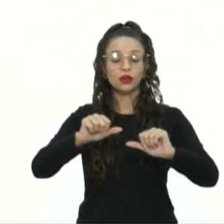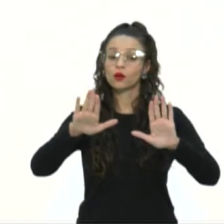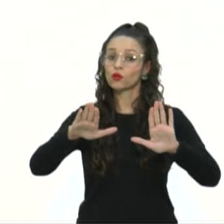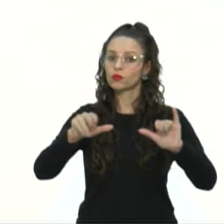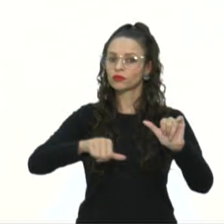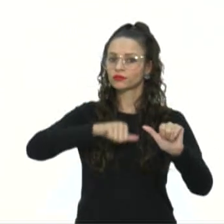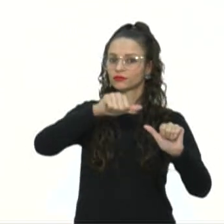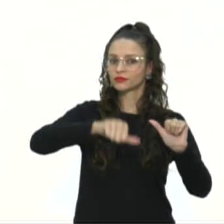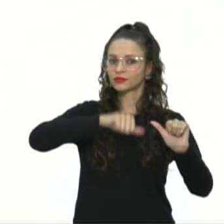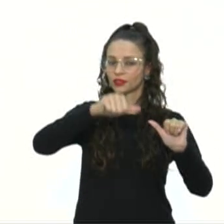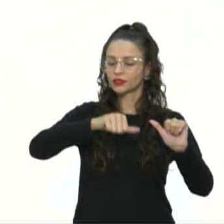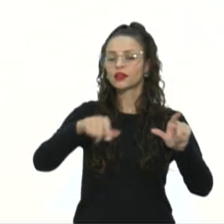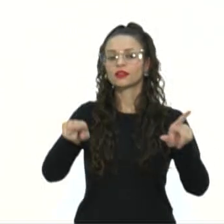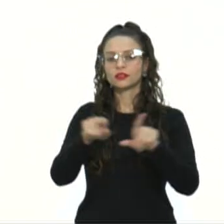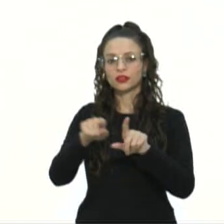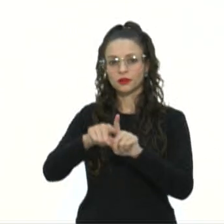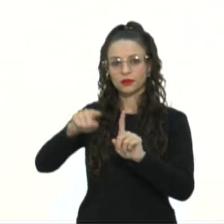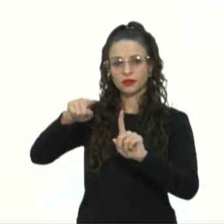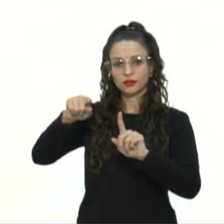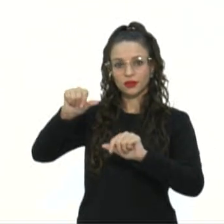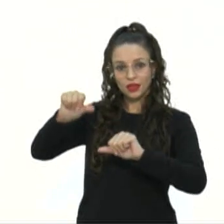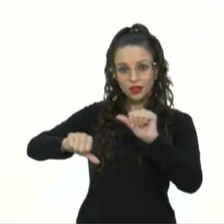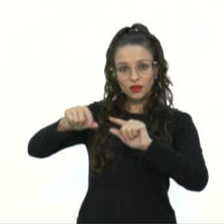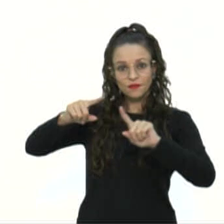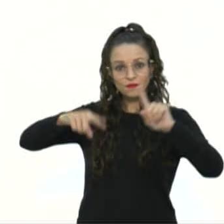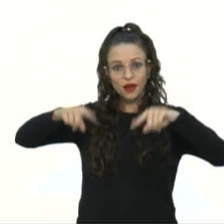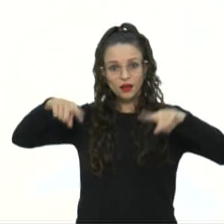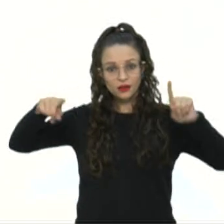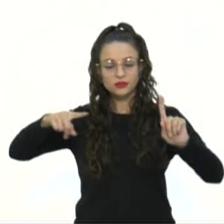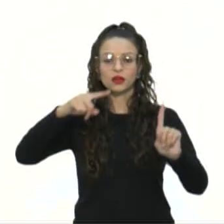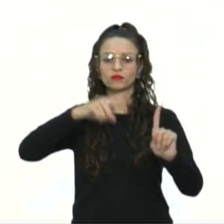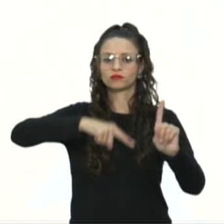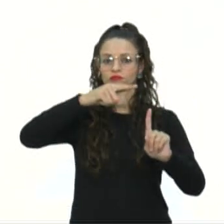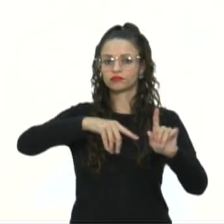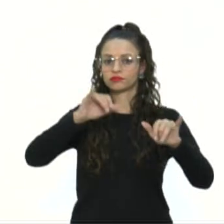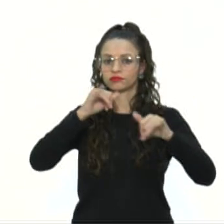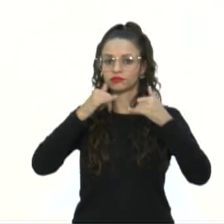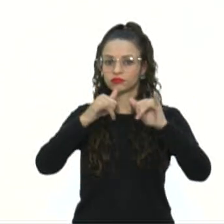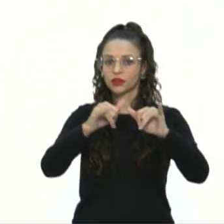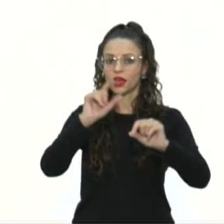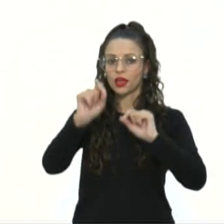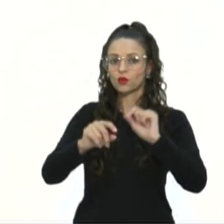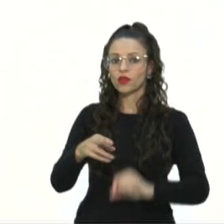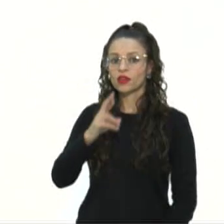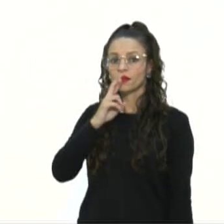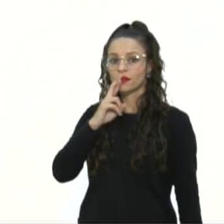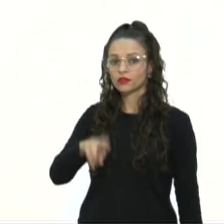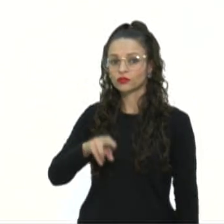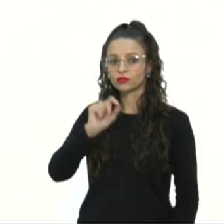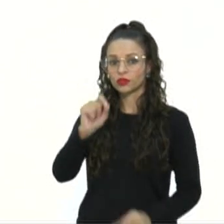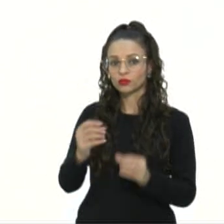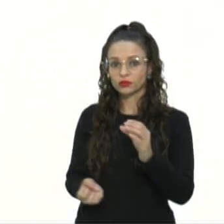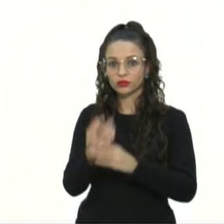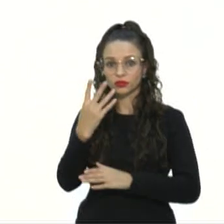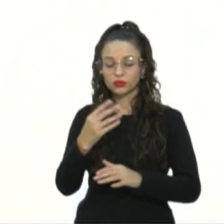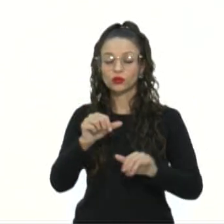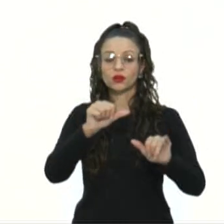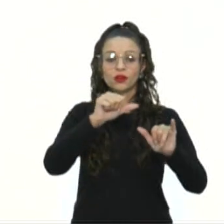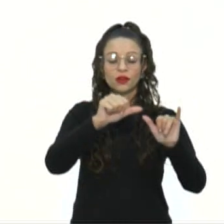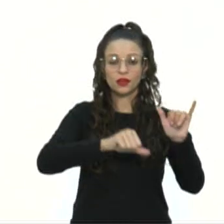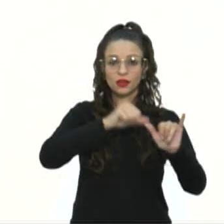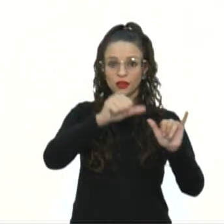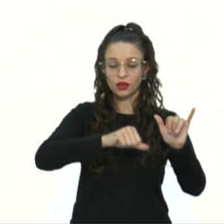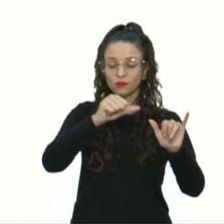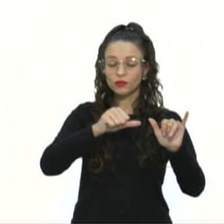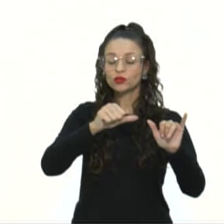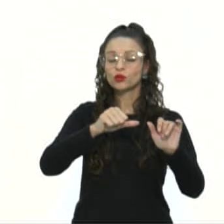reação. E a variação de entalpia, então, ela é a resultante da diferença entre a entalpia dos produtos